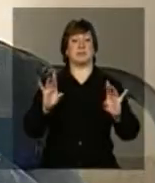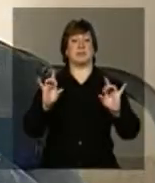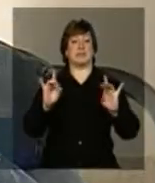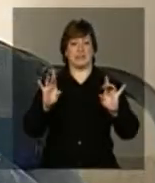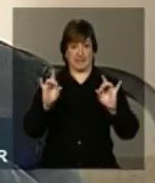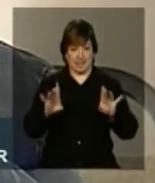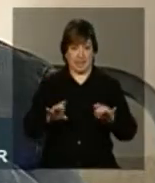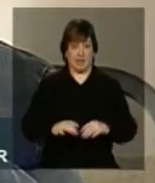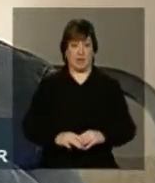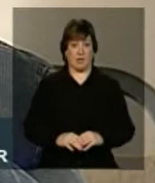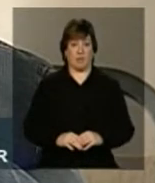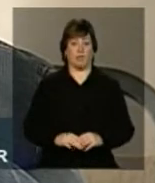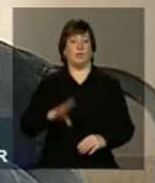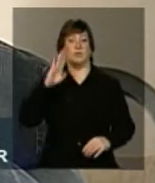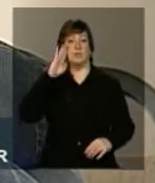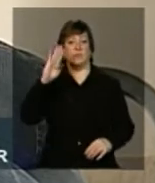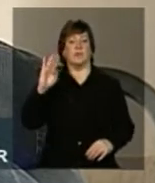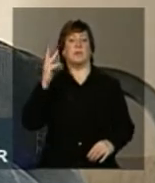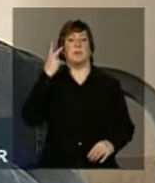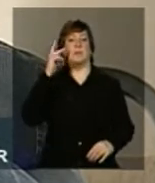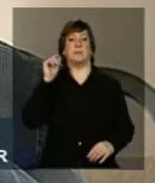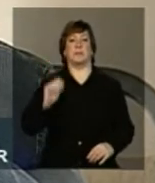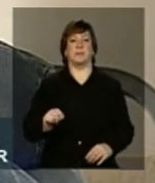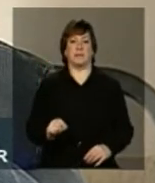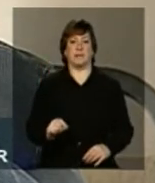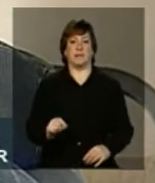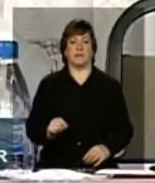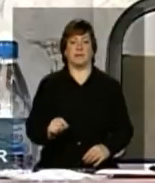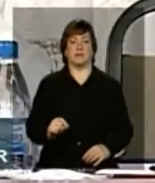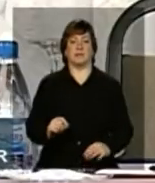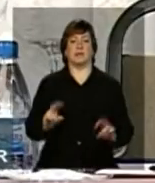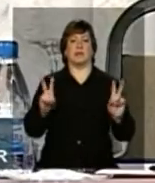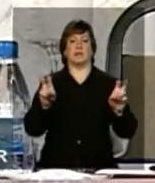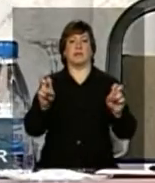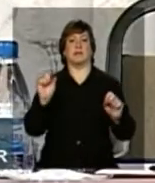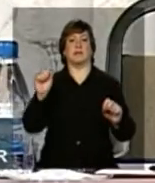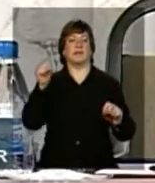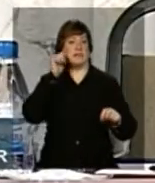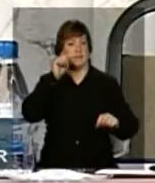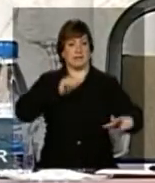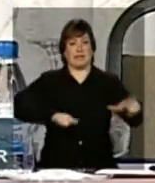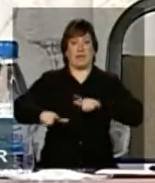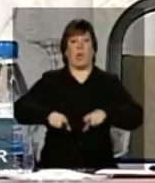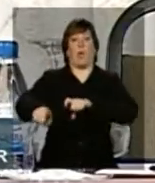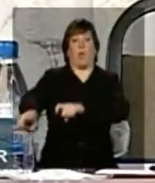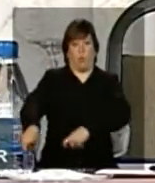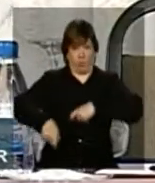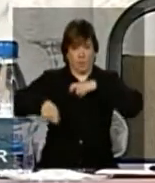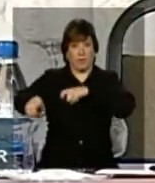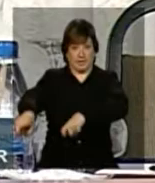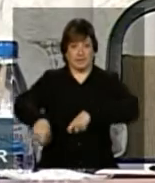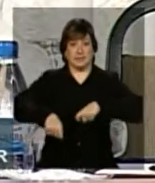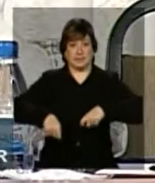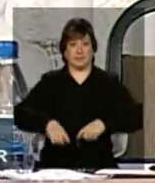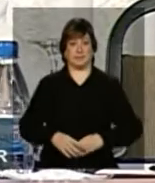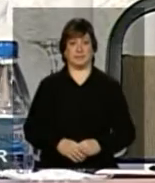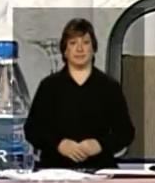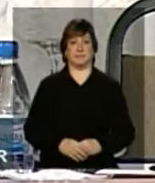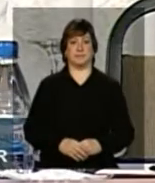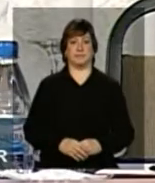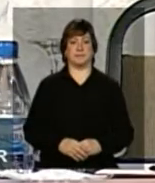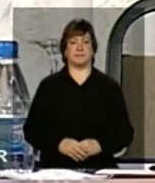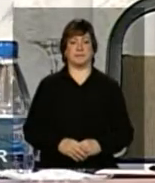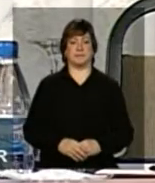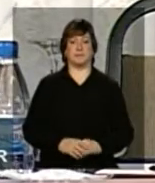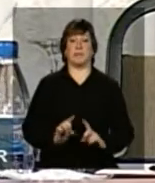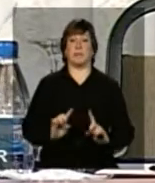especial voltada para a temática das trabalhadoras rurais, né?